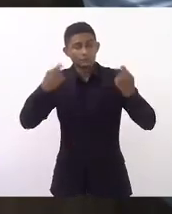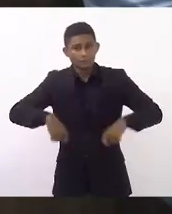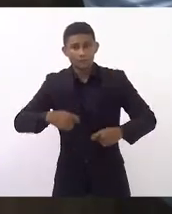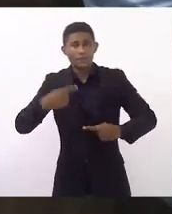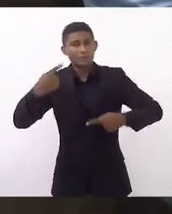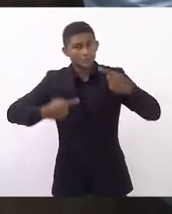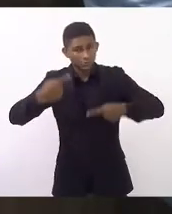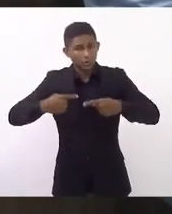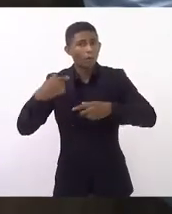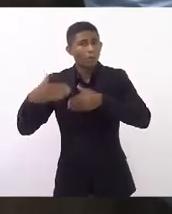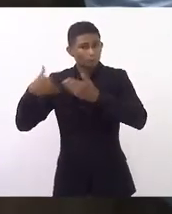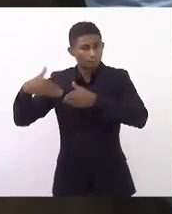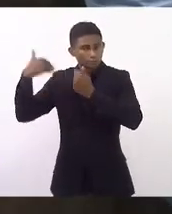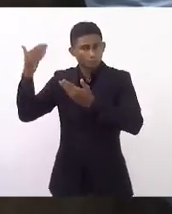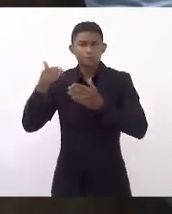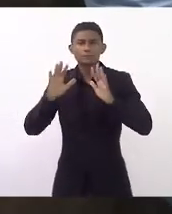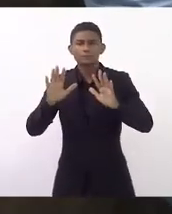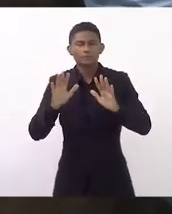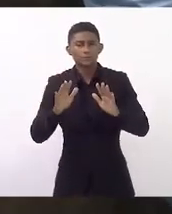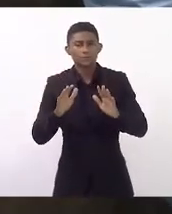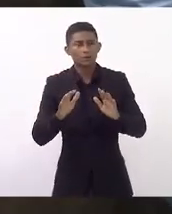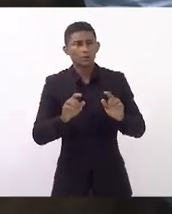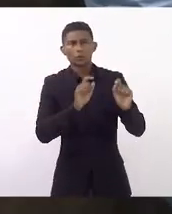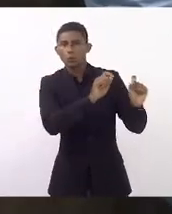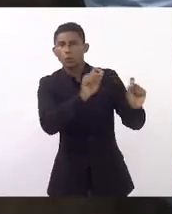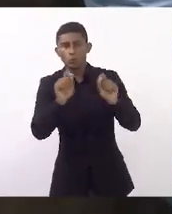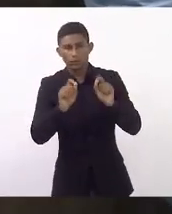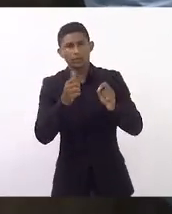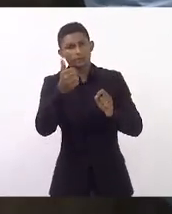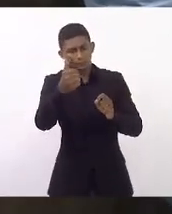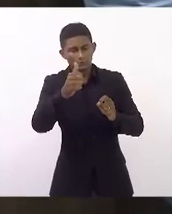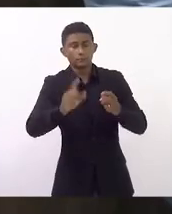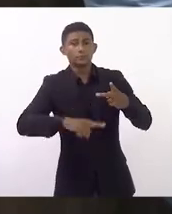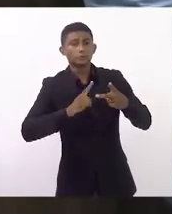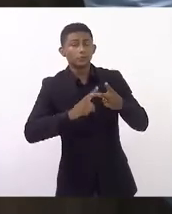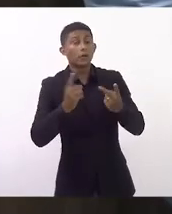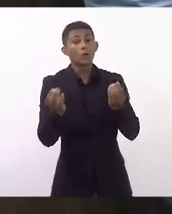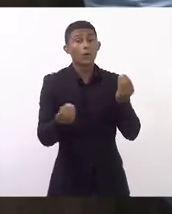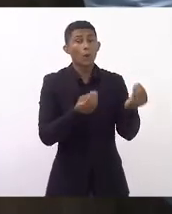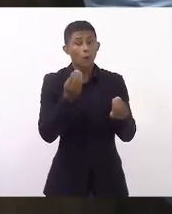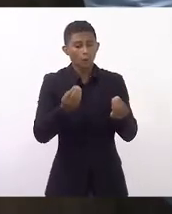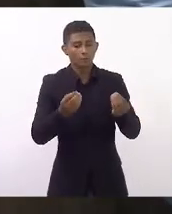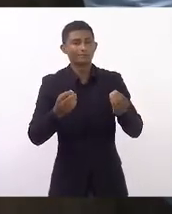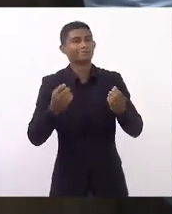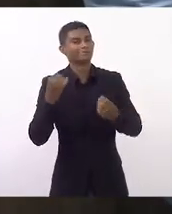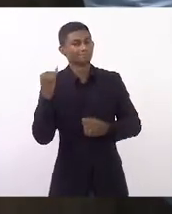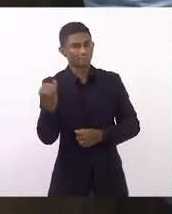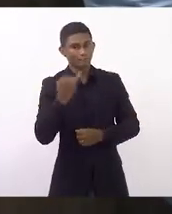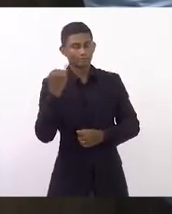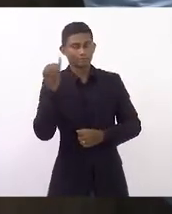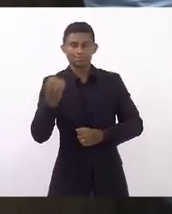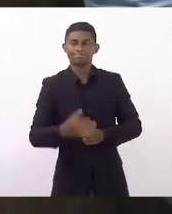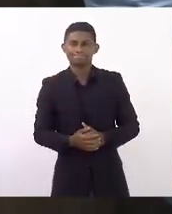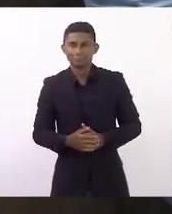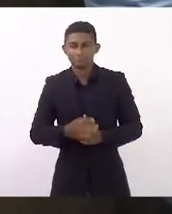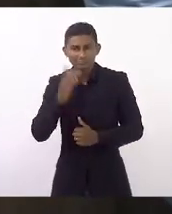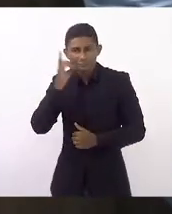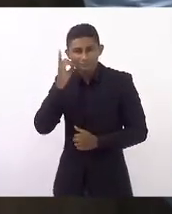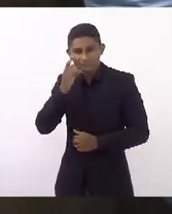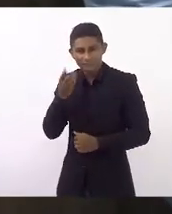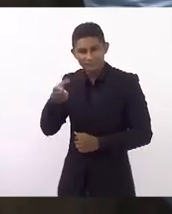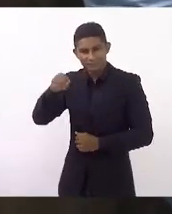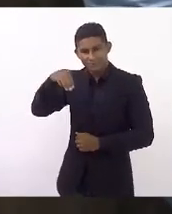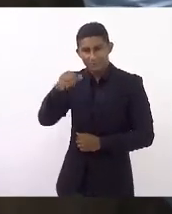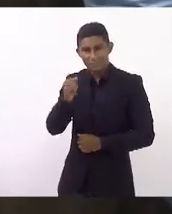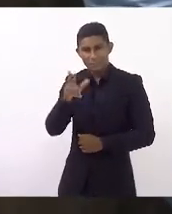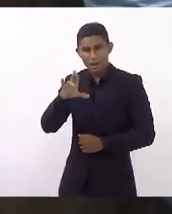Agora, não é só o quê, é o como, que também muito importa. Saudar aqui o líder Márcio Pacheco, líder de governo, também com todo o seu esforço e todo